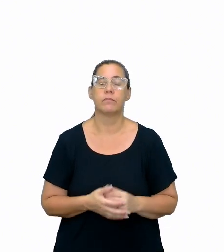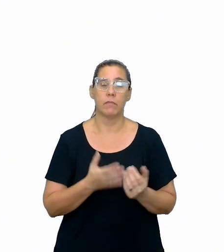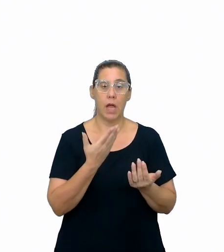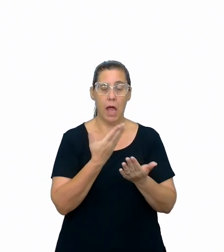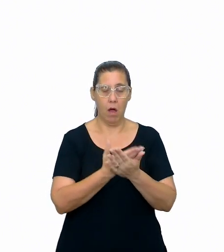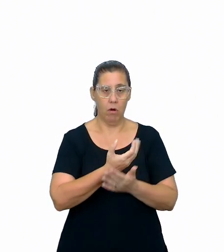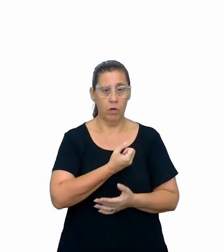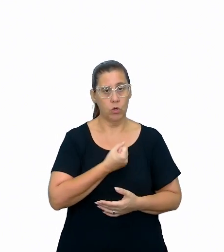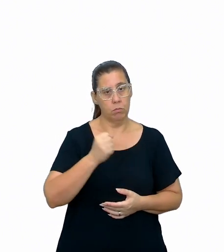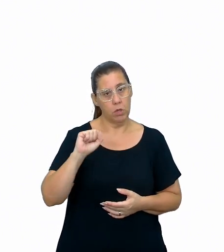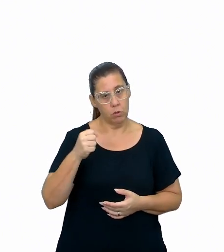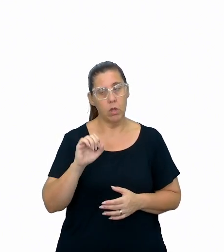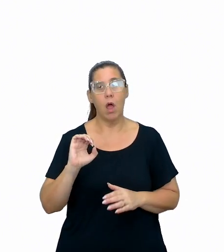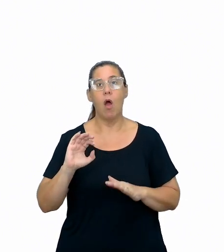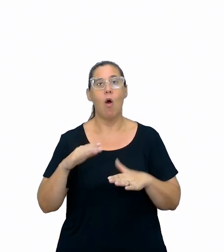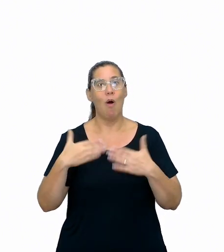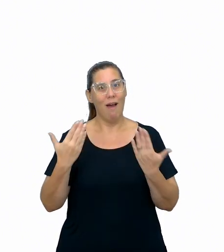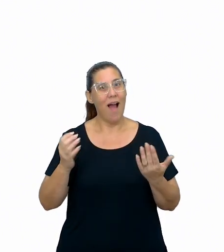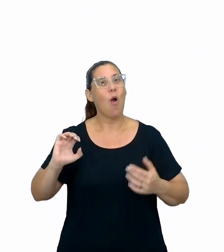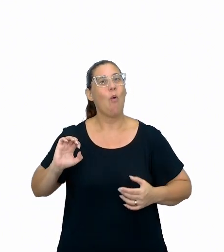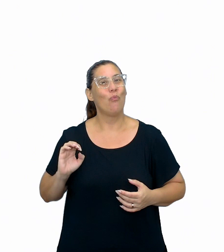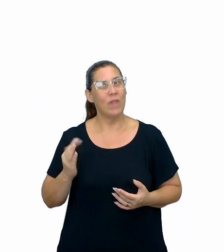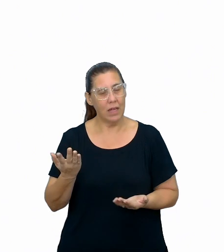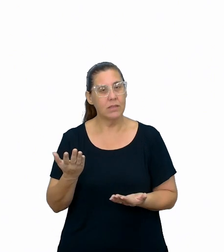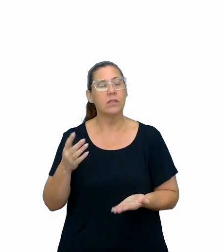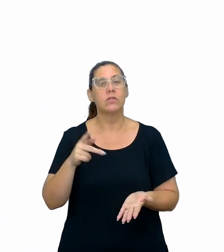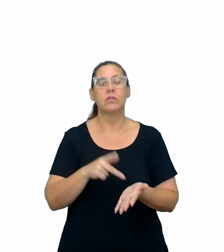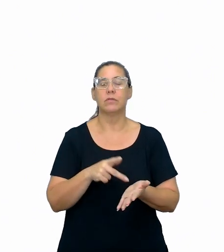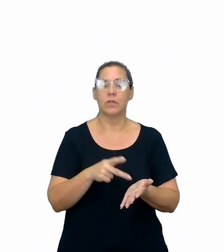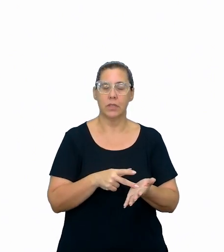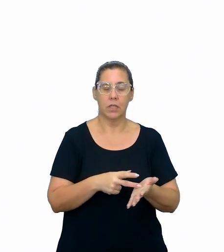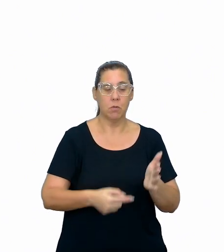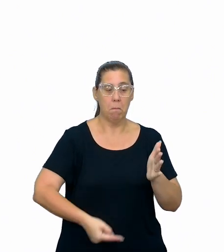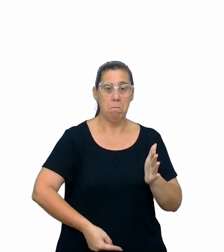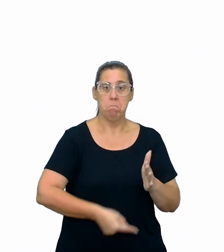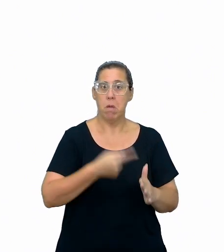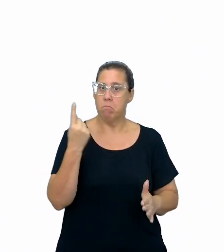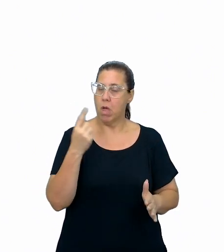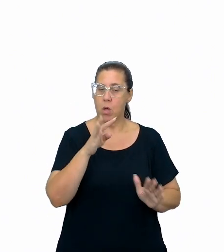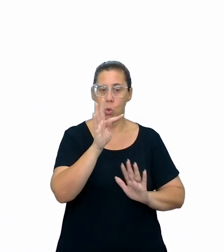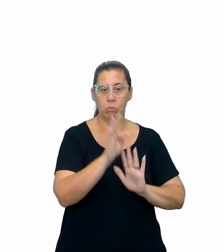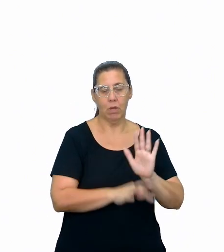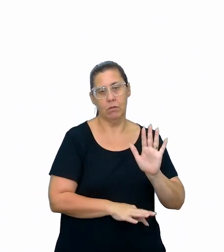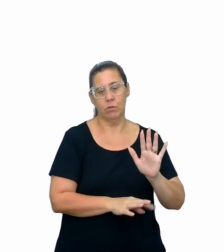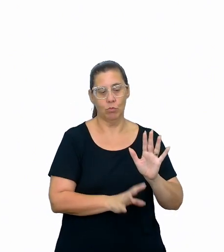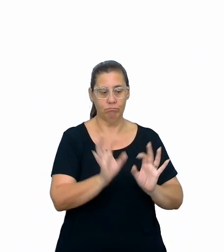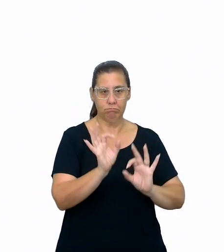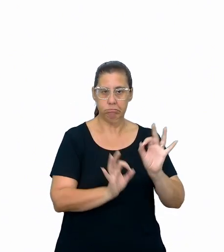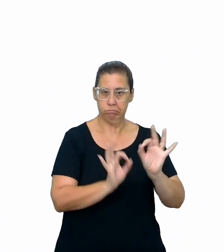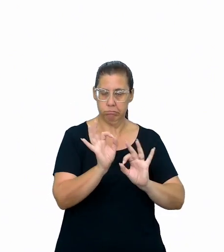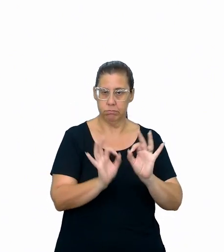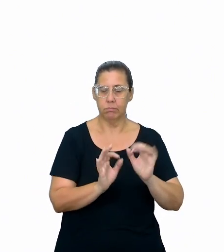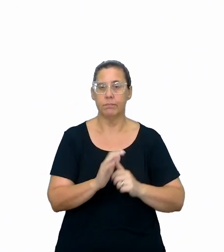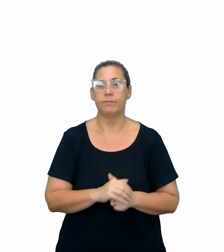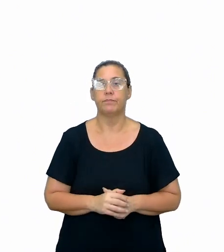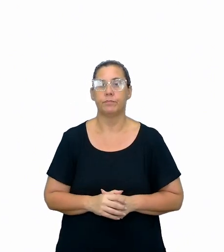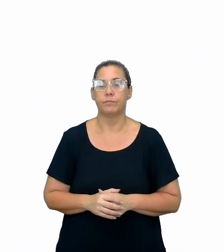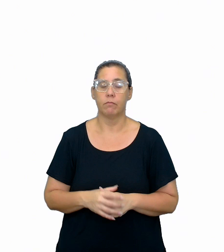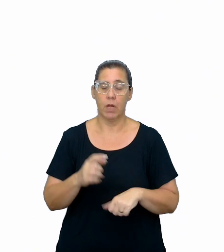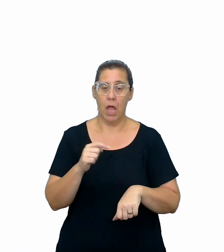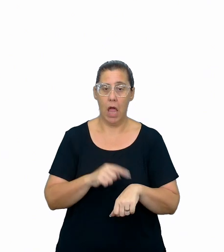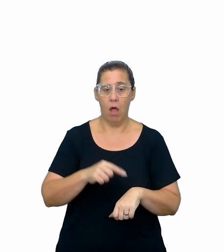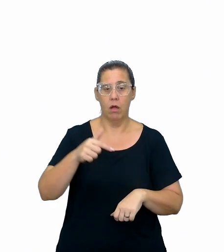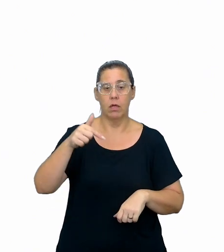aula 8 é onde a produção acontece de fato, né? A primeira versão da produção dessa campanha. Na